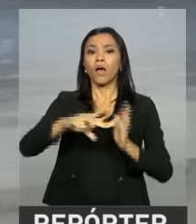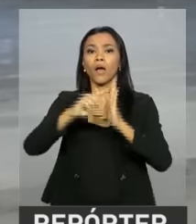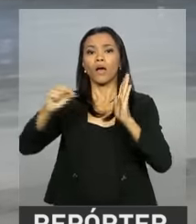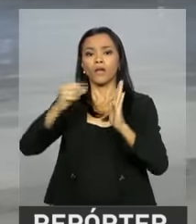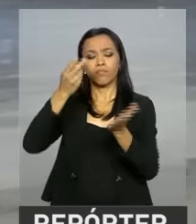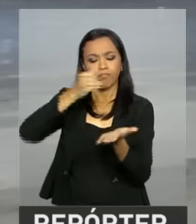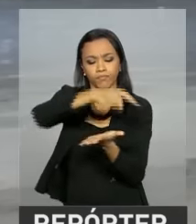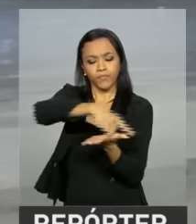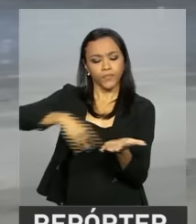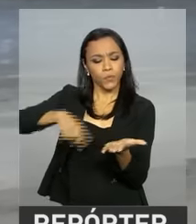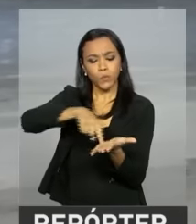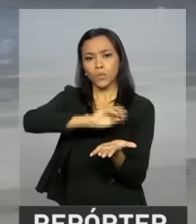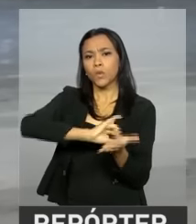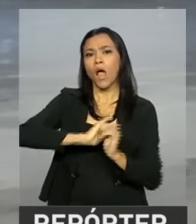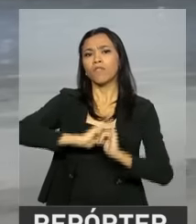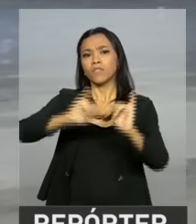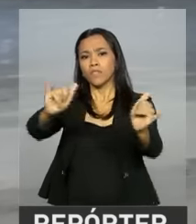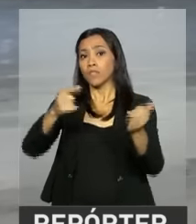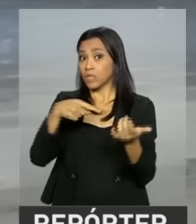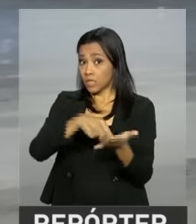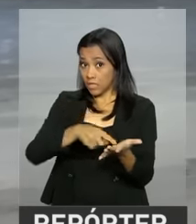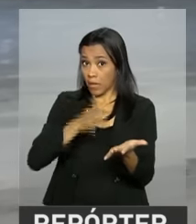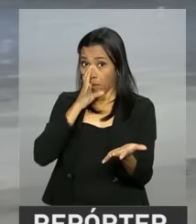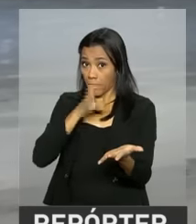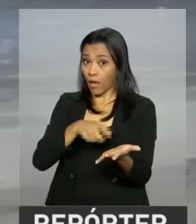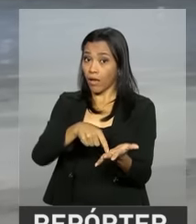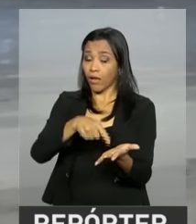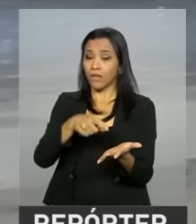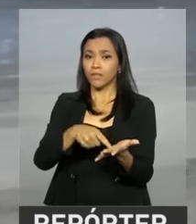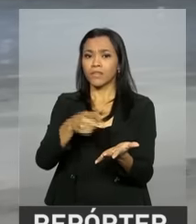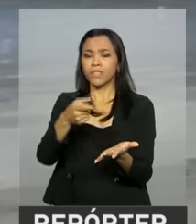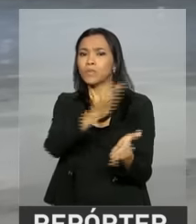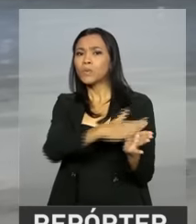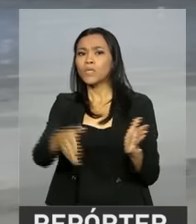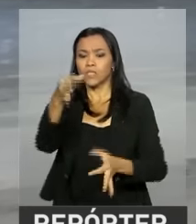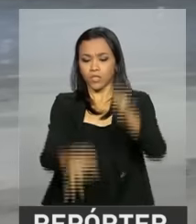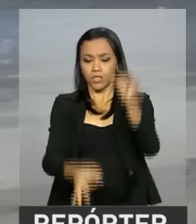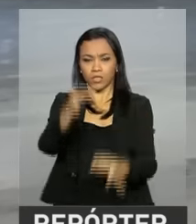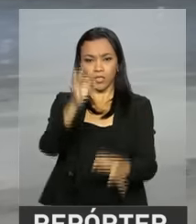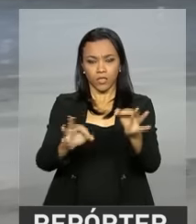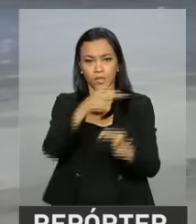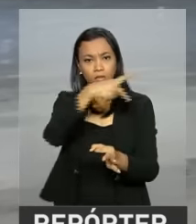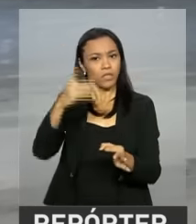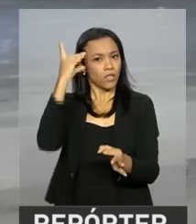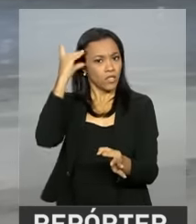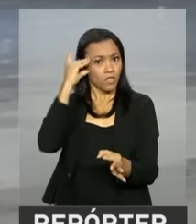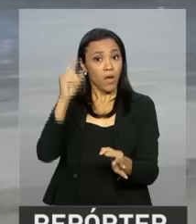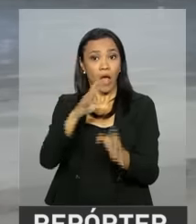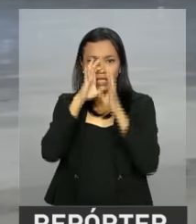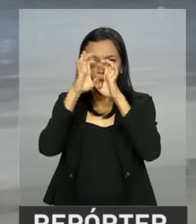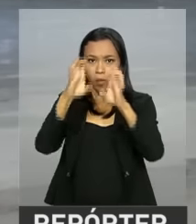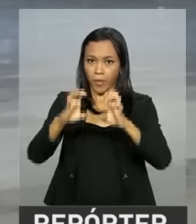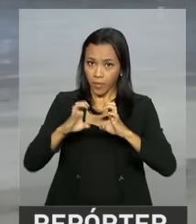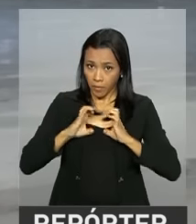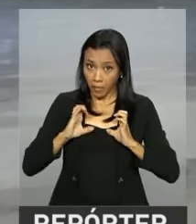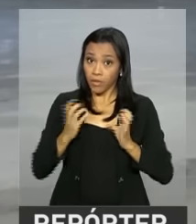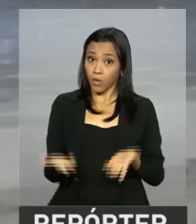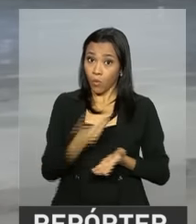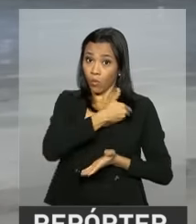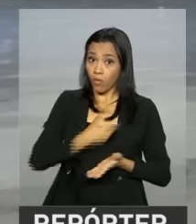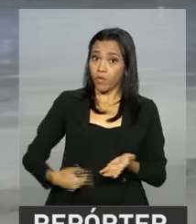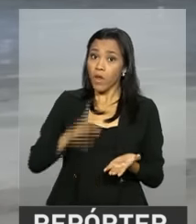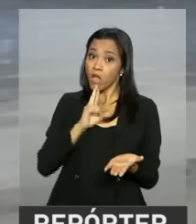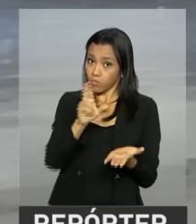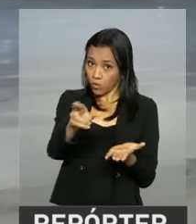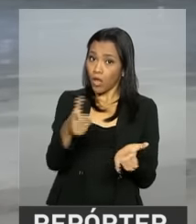fala sobre as acusações feitas ao governo durante o julgamento da presidente afastada Dilma Roussef no senado federal o governo